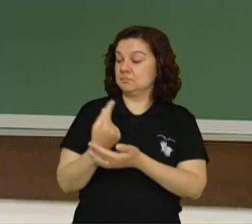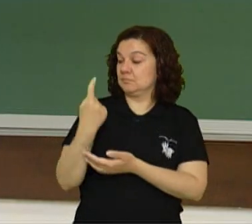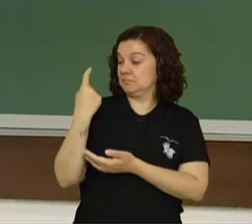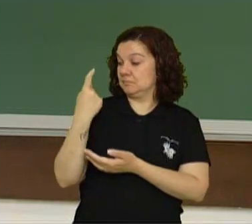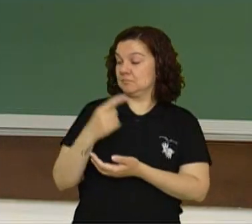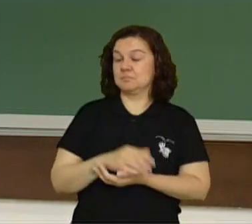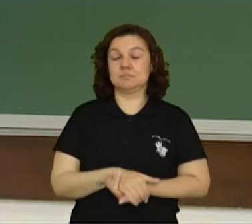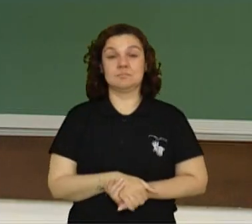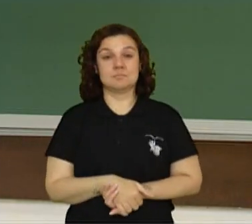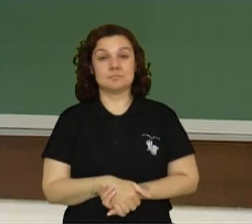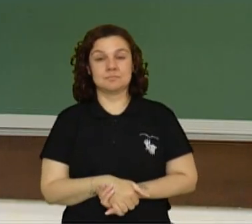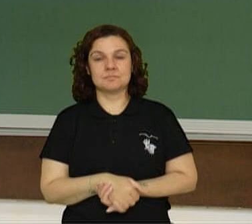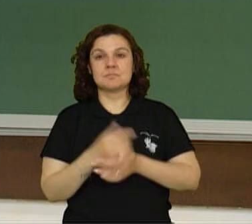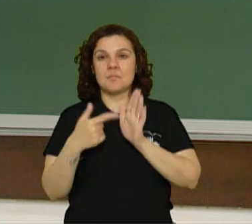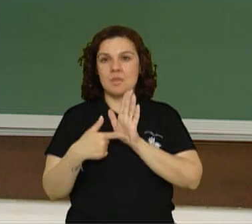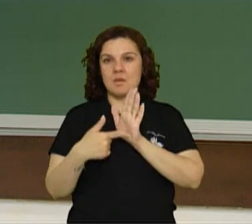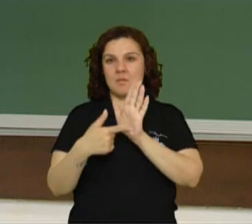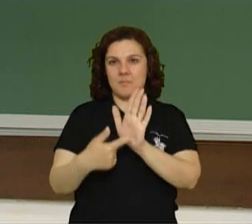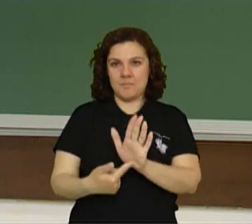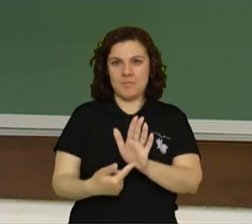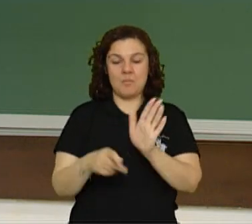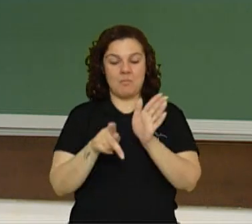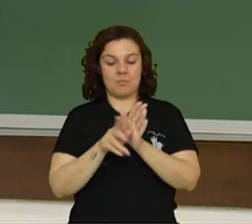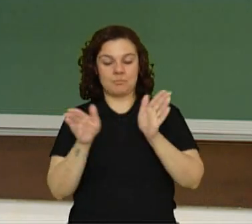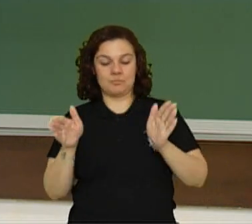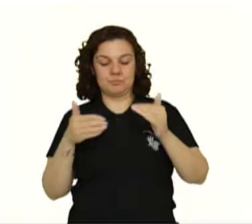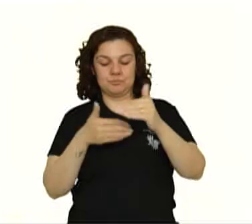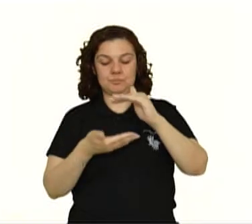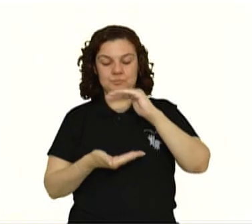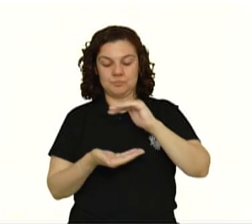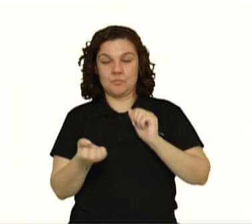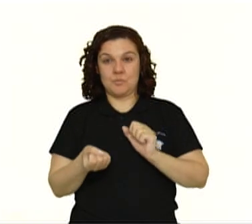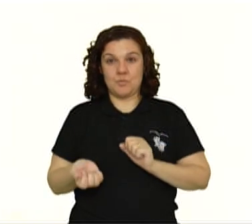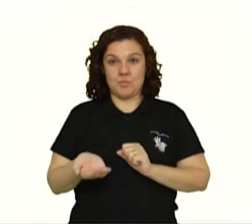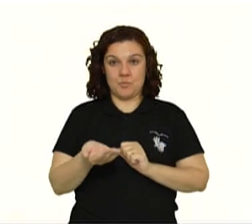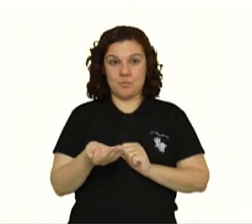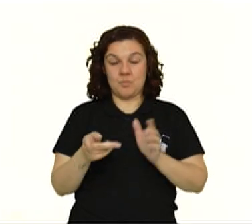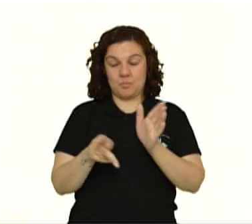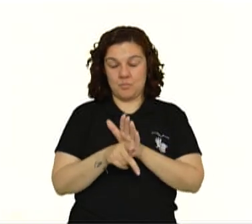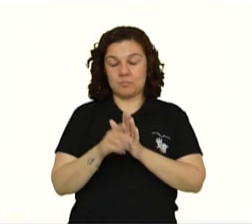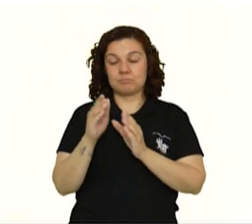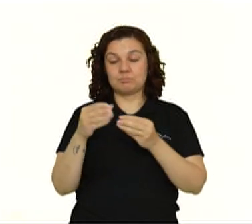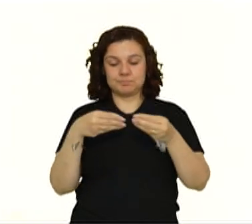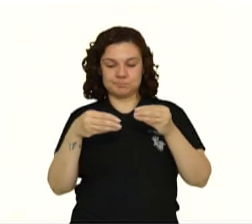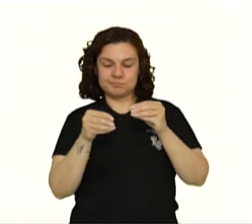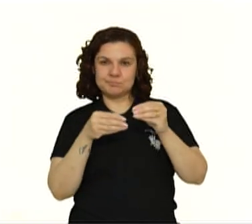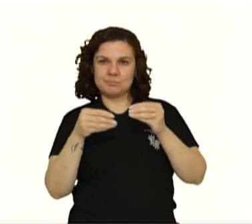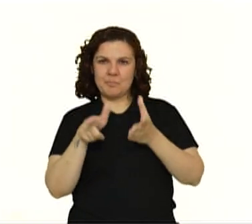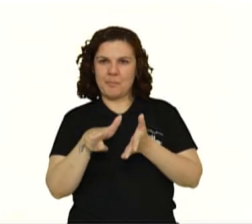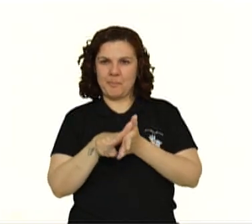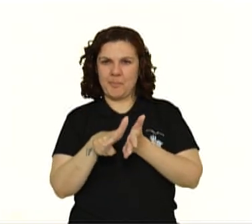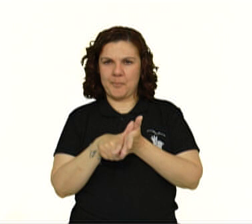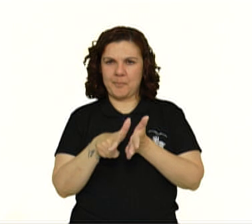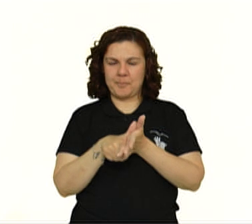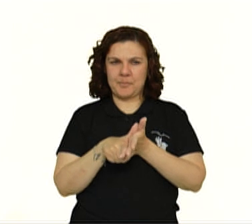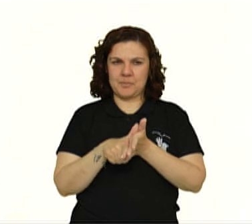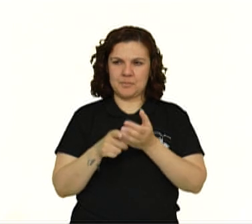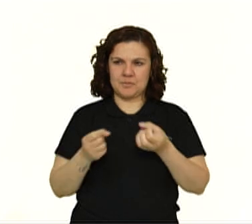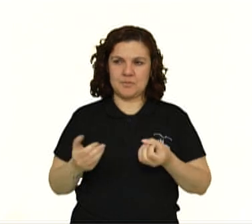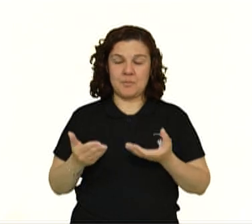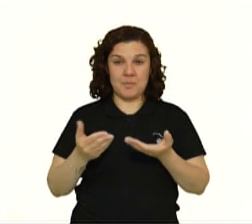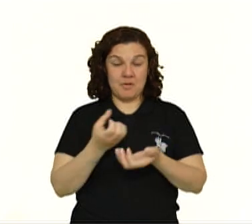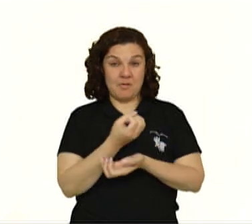A figura abaixo representa um cubo de cartolina do qual são